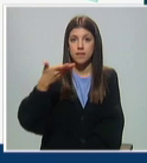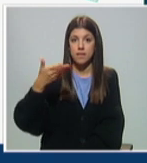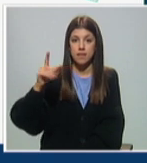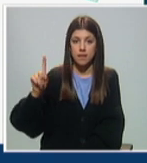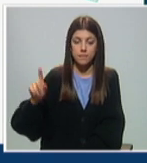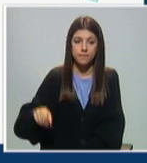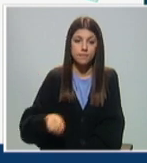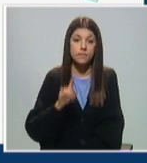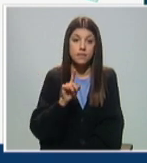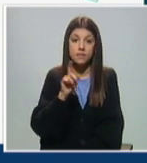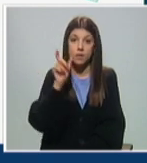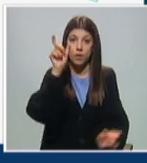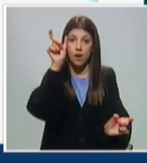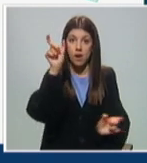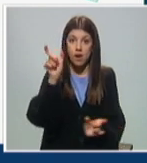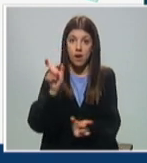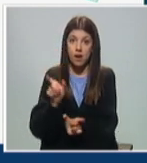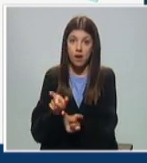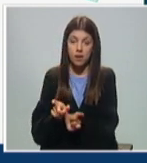se cruza a coluna E